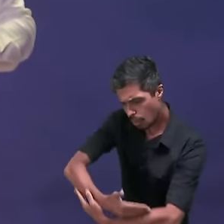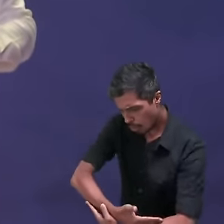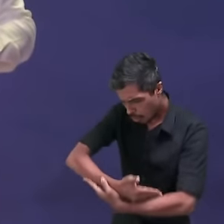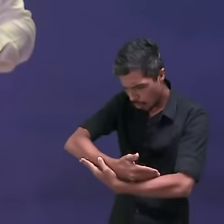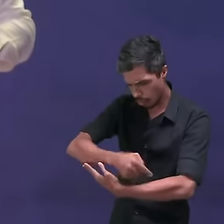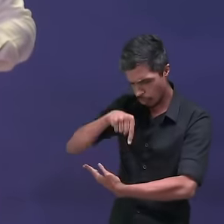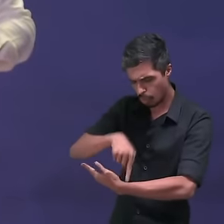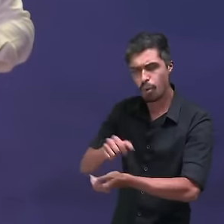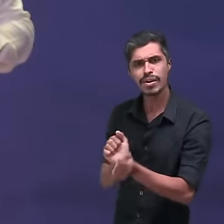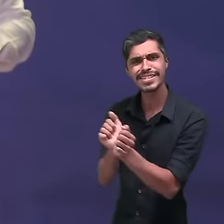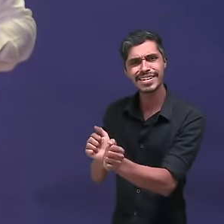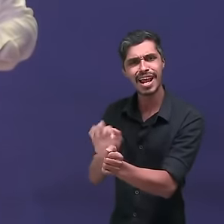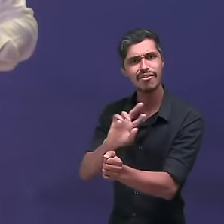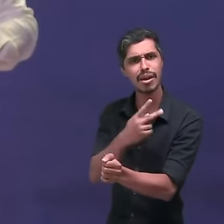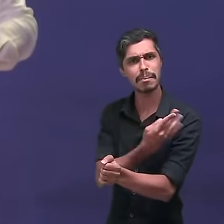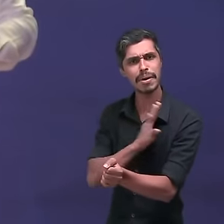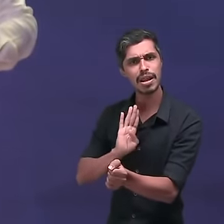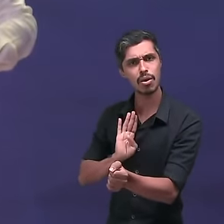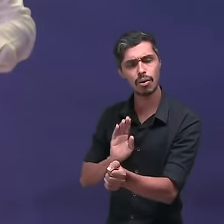um hebreu.